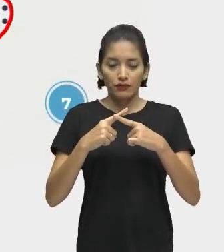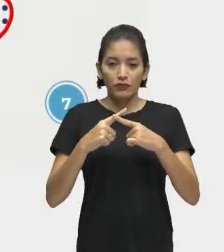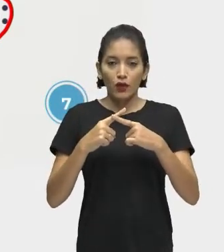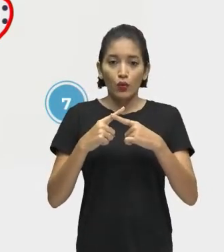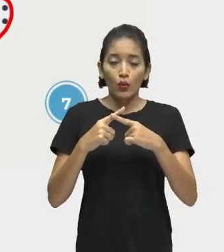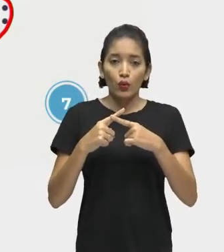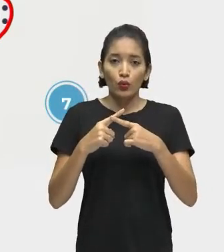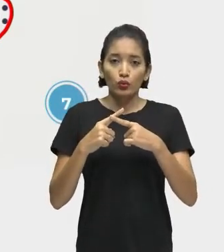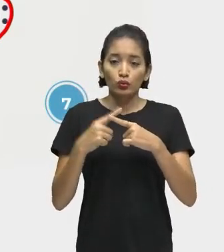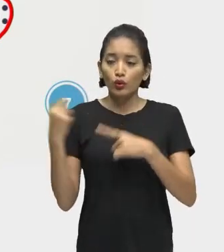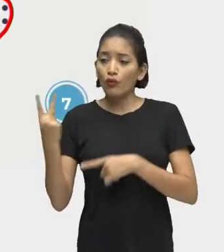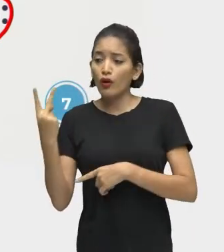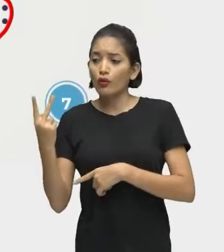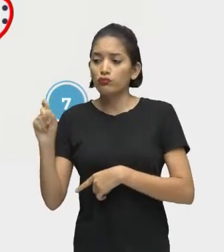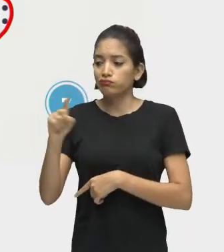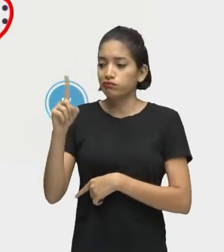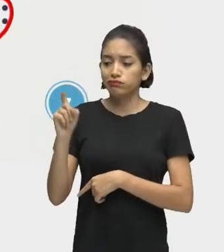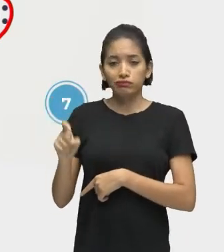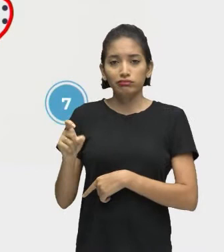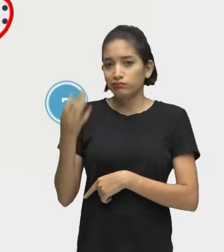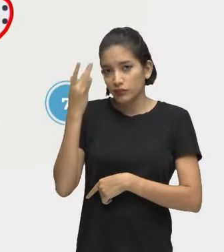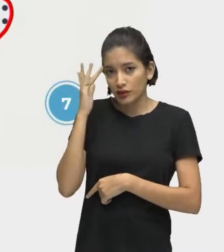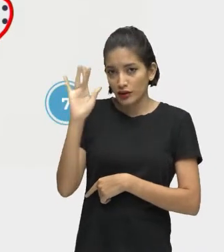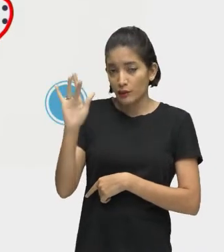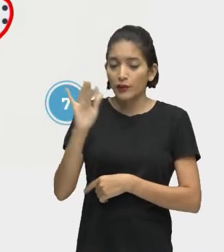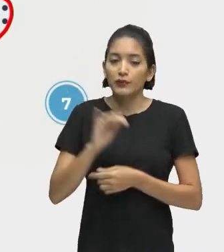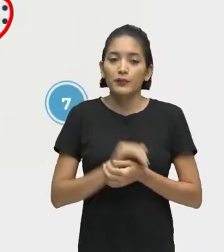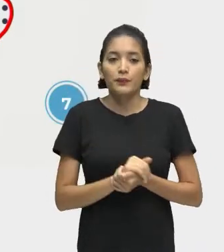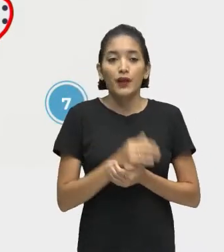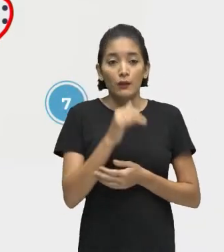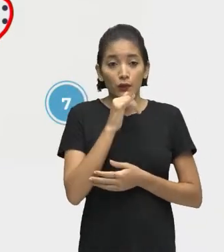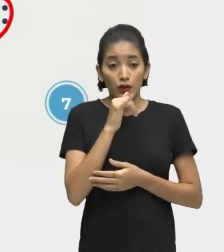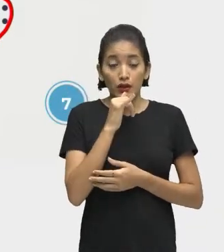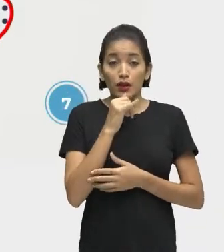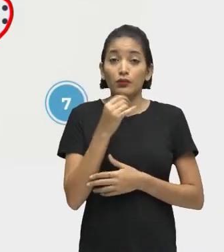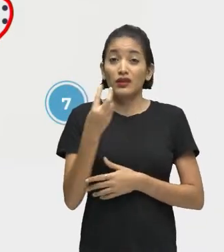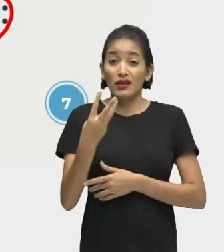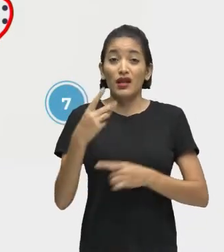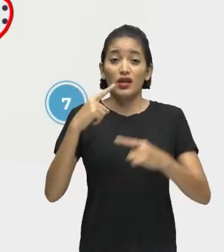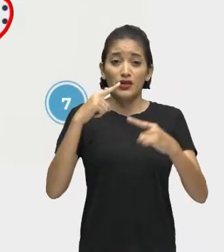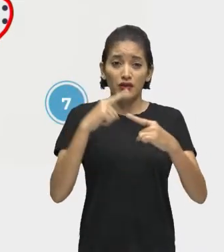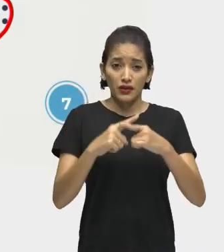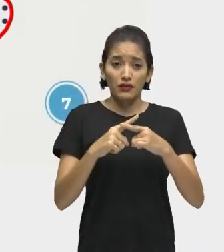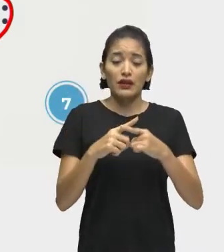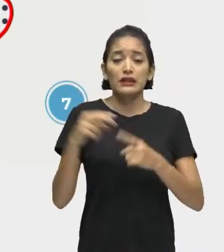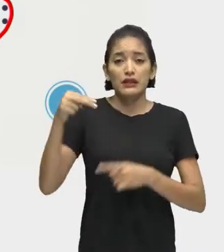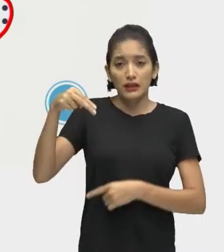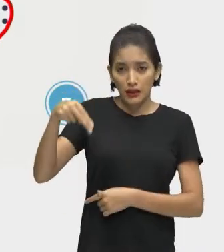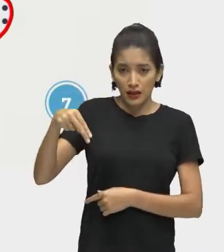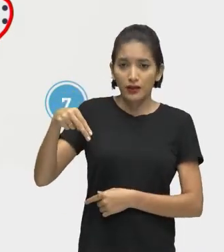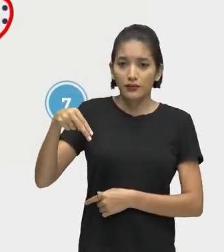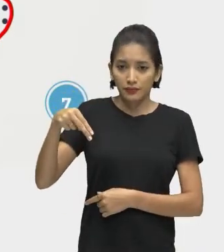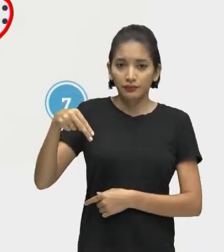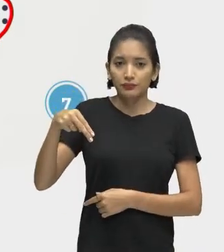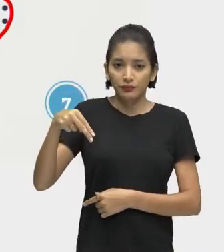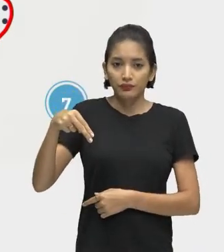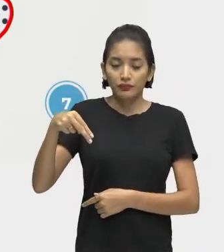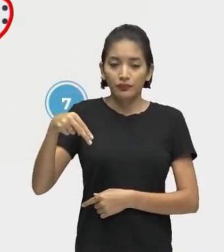valor. No caso, o triplo de n vai ser 3 vezes o valor de n, ou